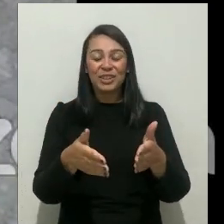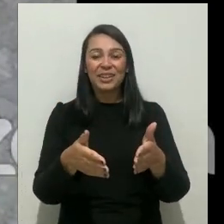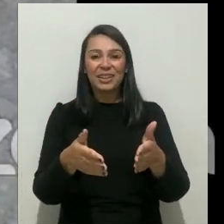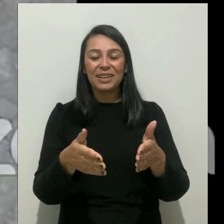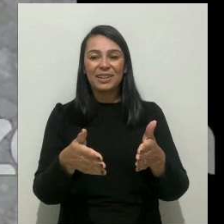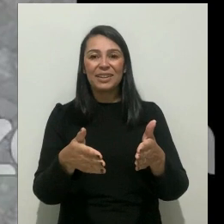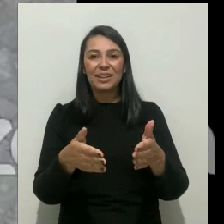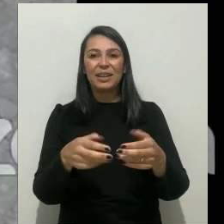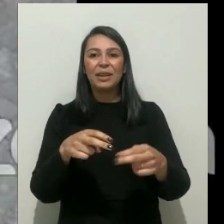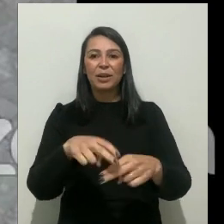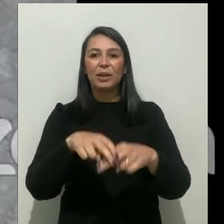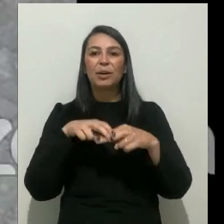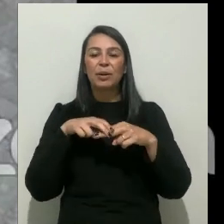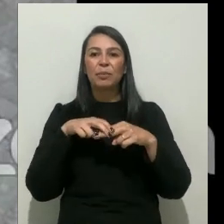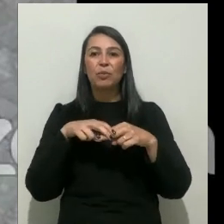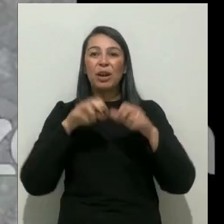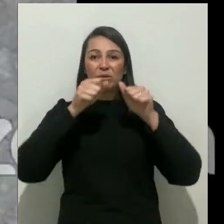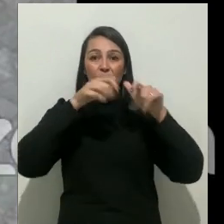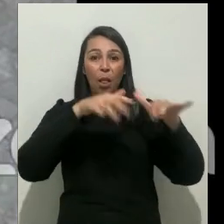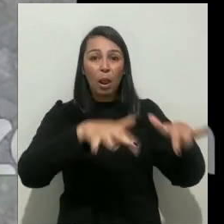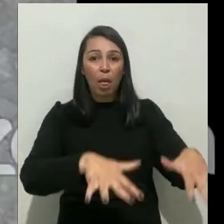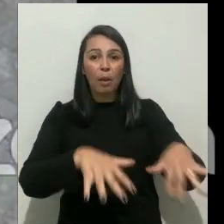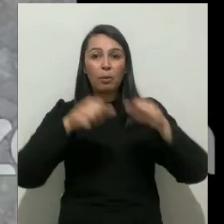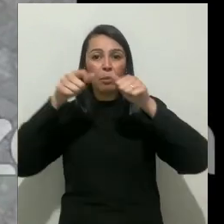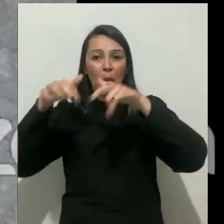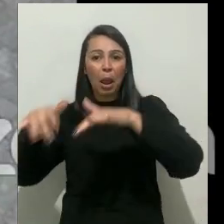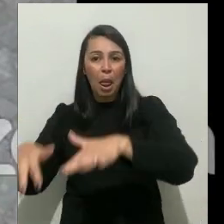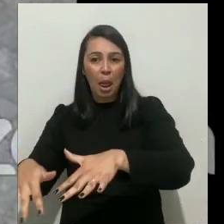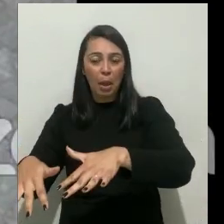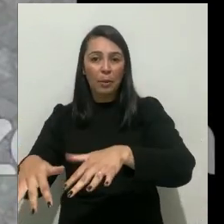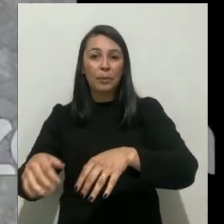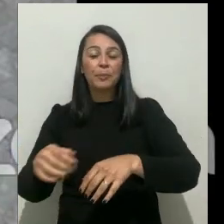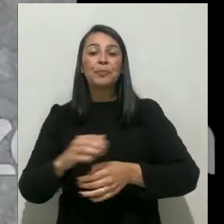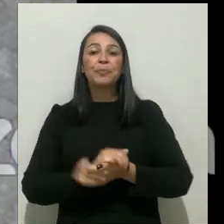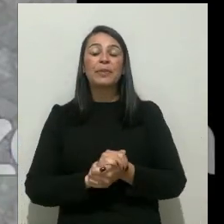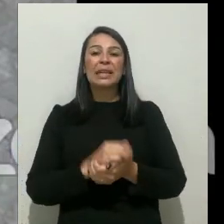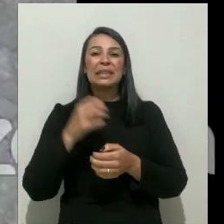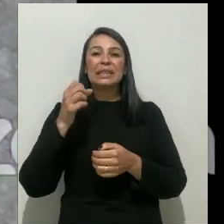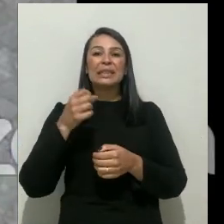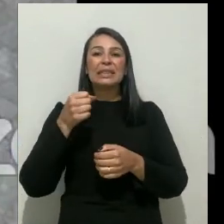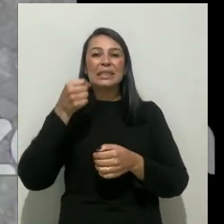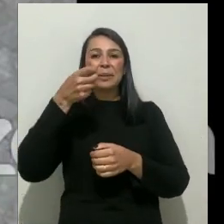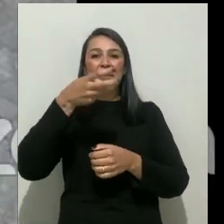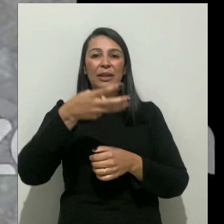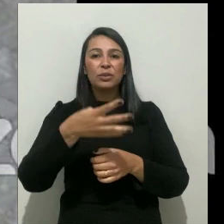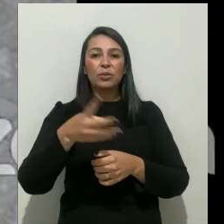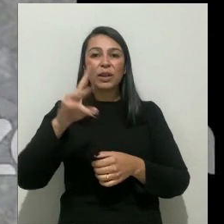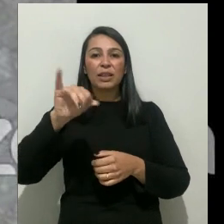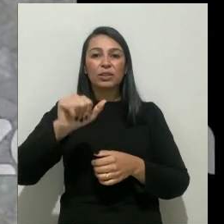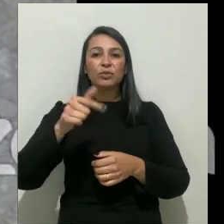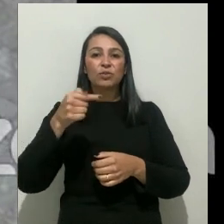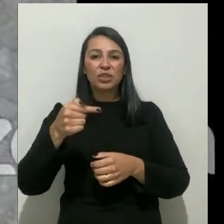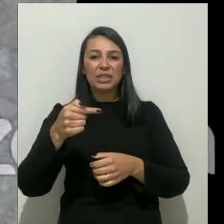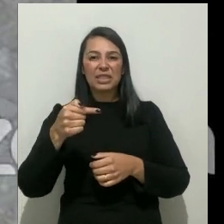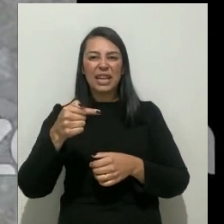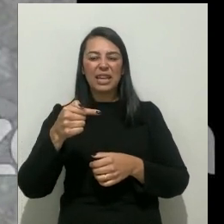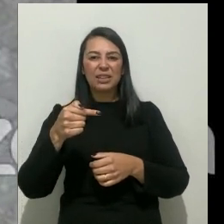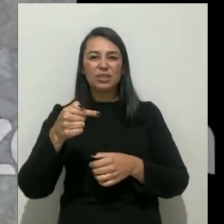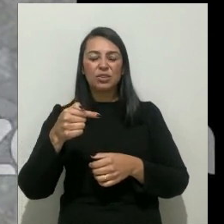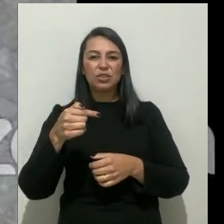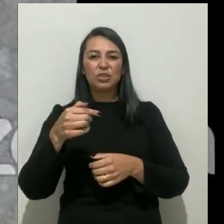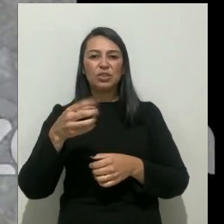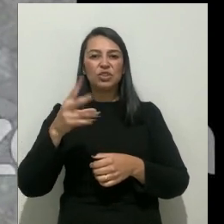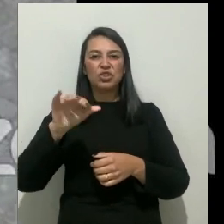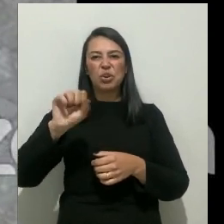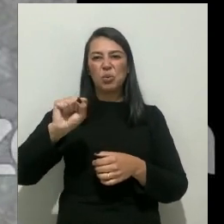outro, por causa de tanto deslizamento. Na segunda madrugada, do dia 7 para o dia 8, no dia 8 ou